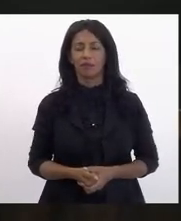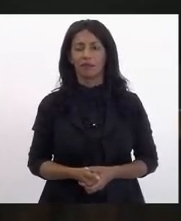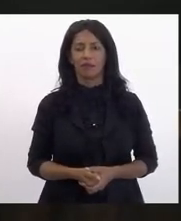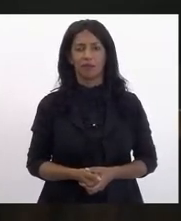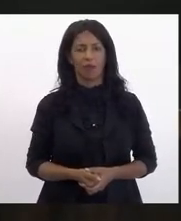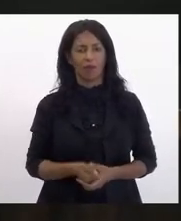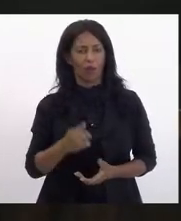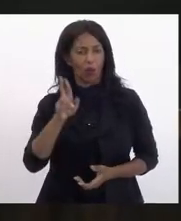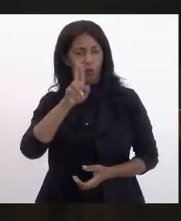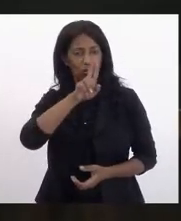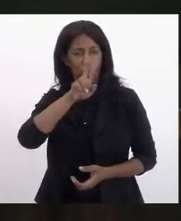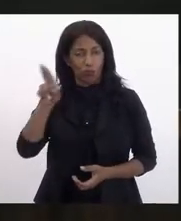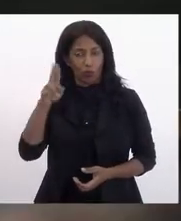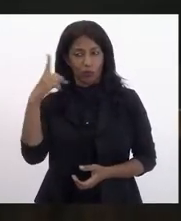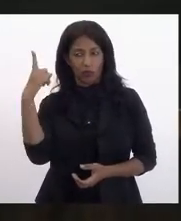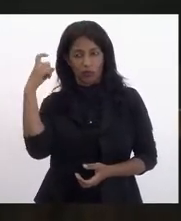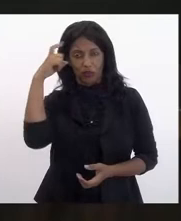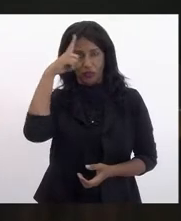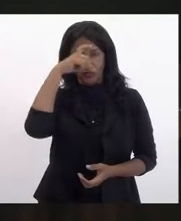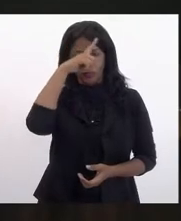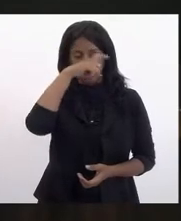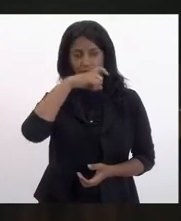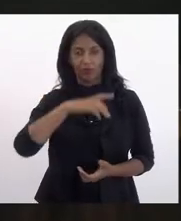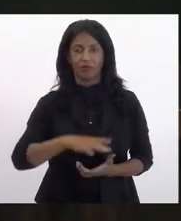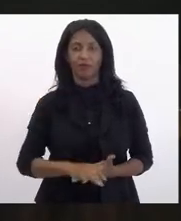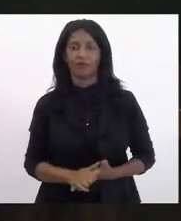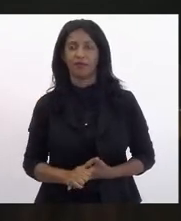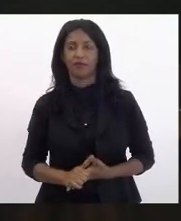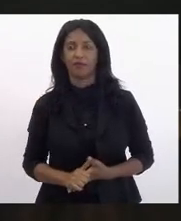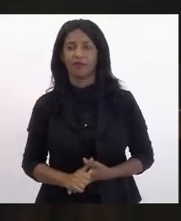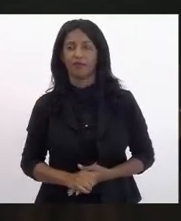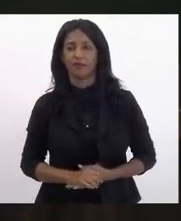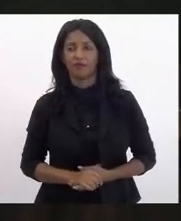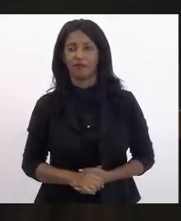Nome difícil, Miraglia del